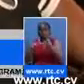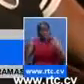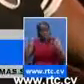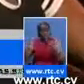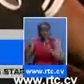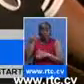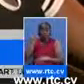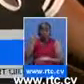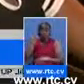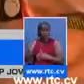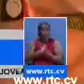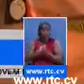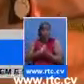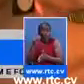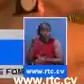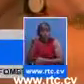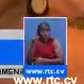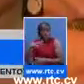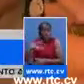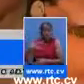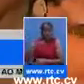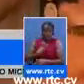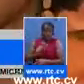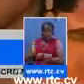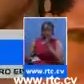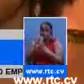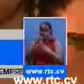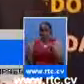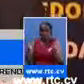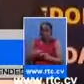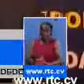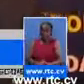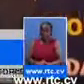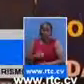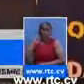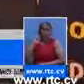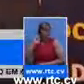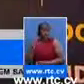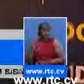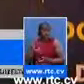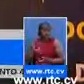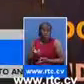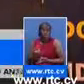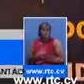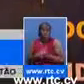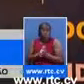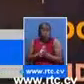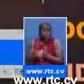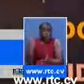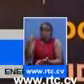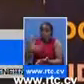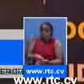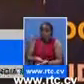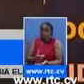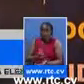uma vez que são oportunidades para os jovens que querem ser empreendedores. Bom, importância enorme porque são oportunidades de